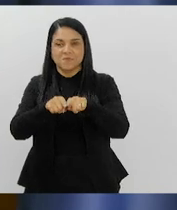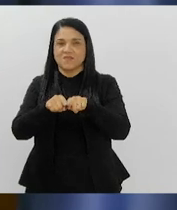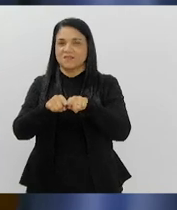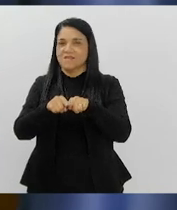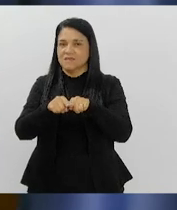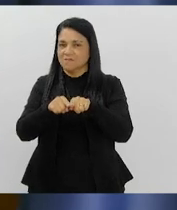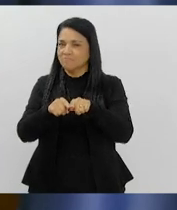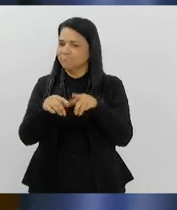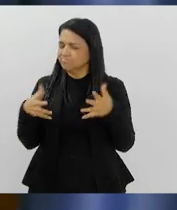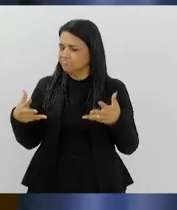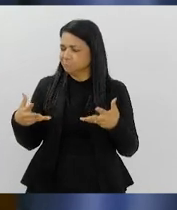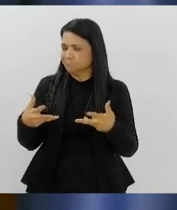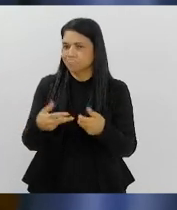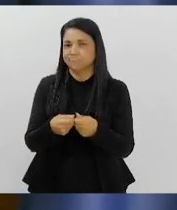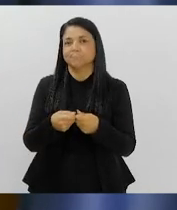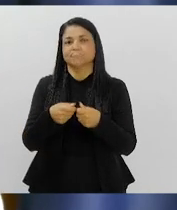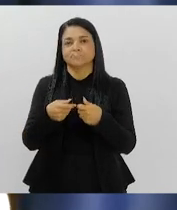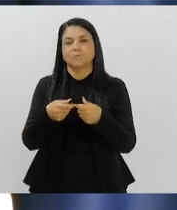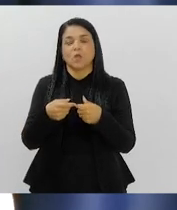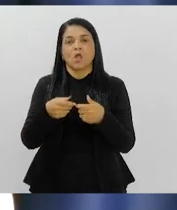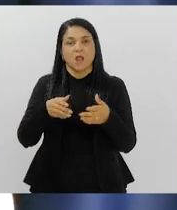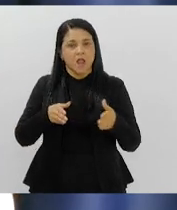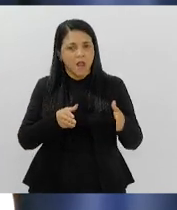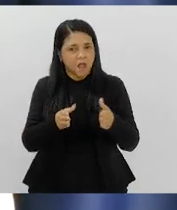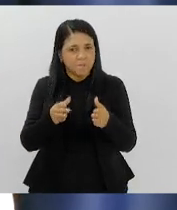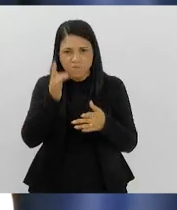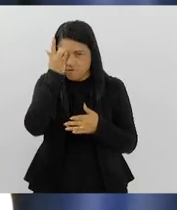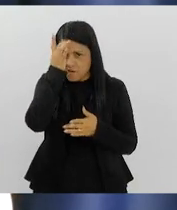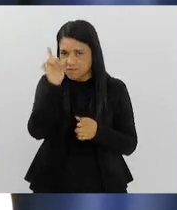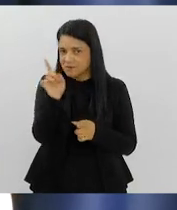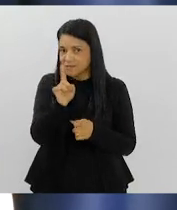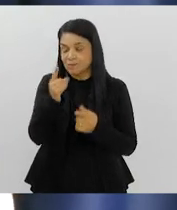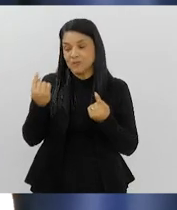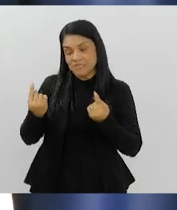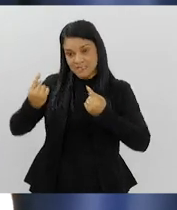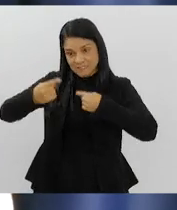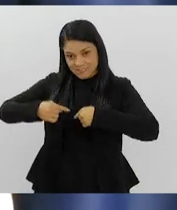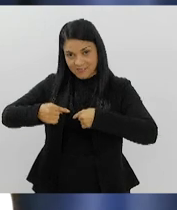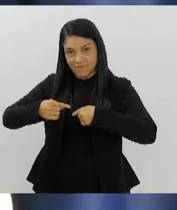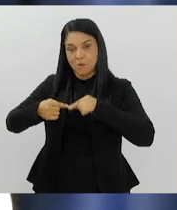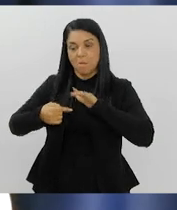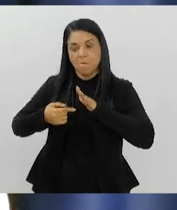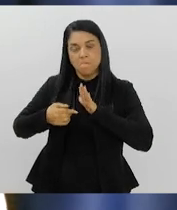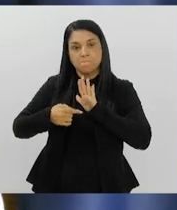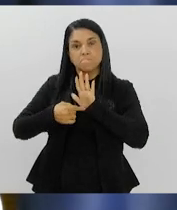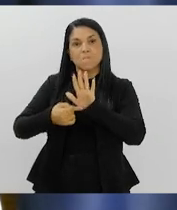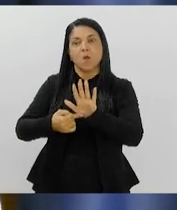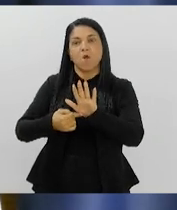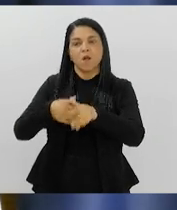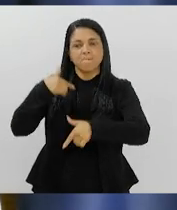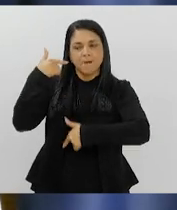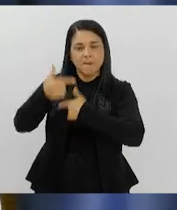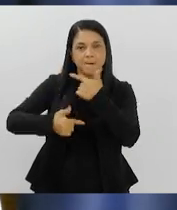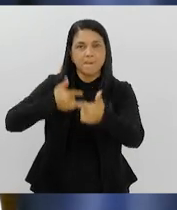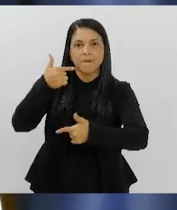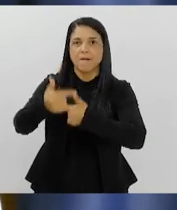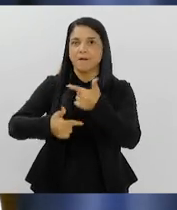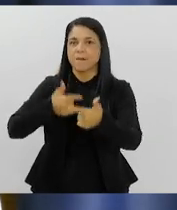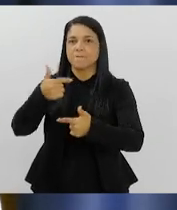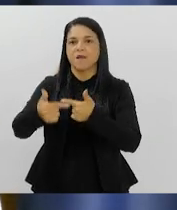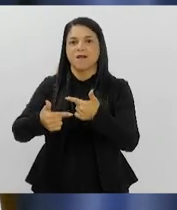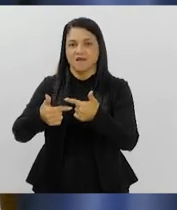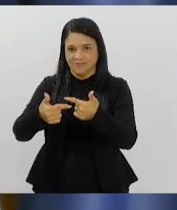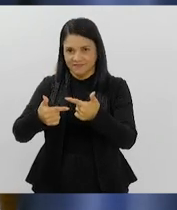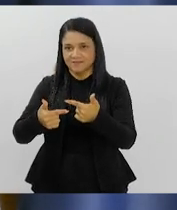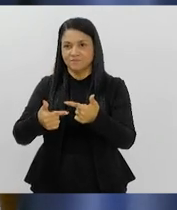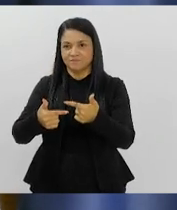porque, como qualquer caminho, nunca é fácil, mas os desafios é que nos movem para frente. E a alegria é ver que